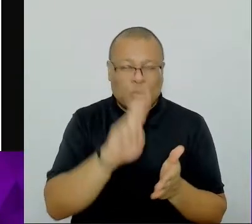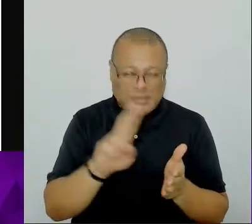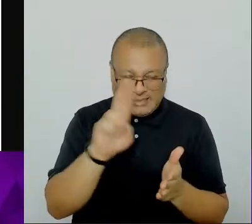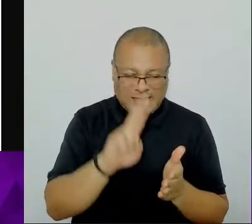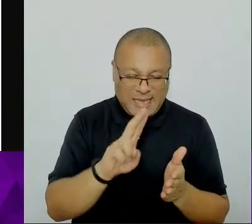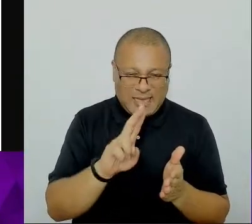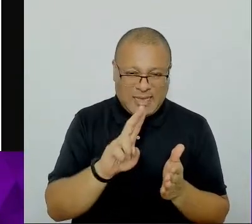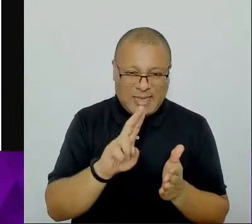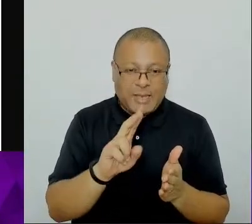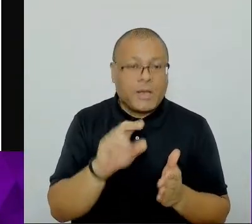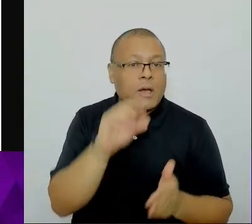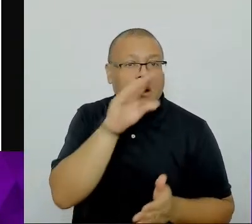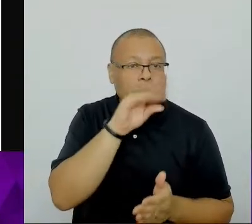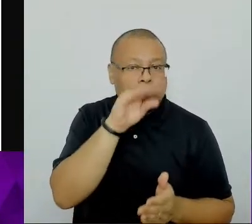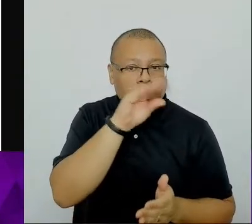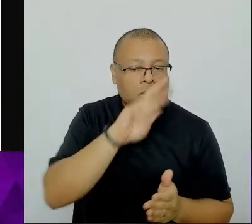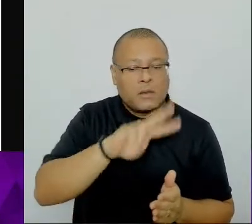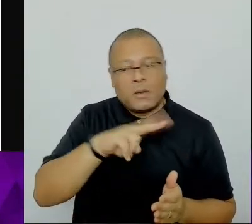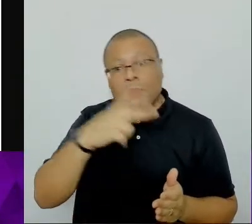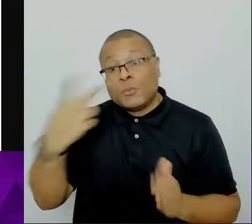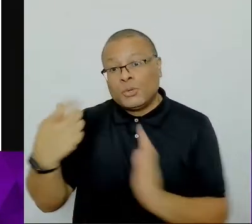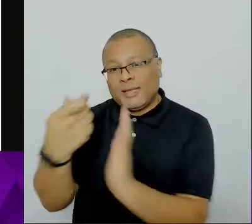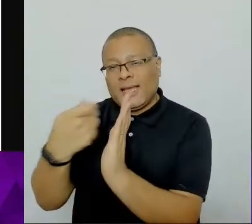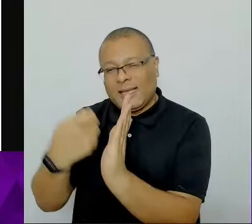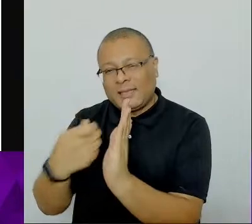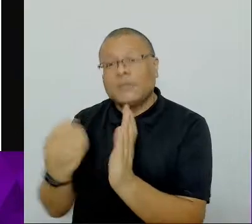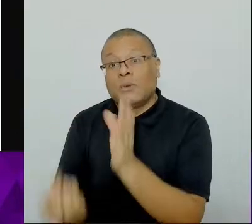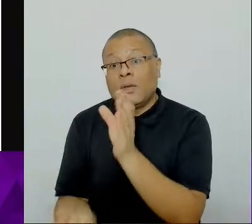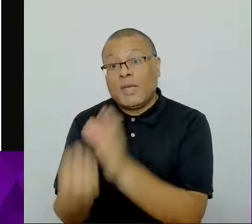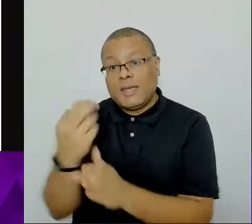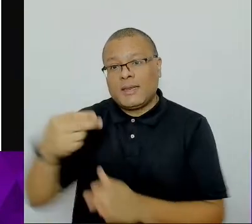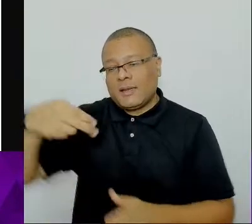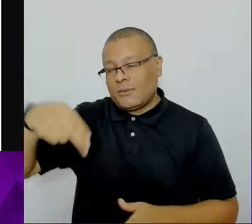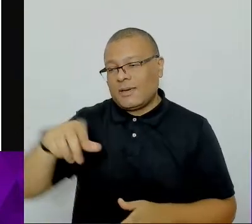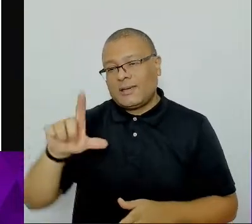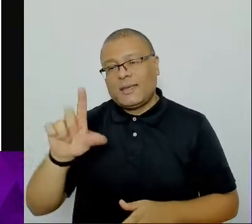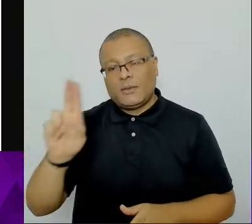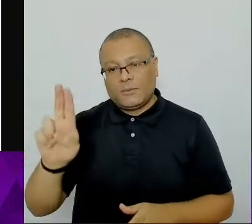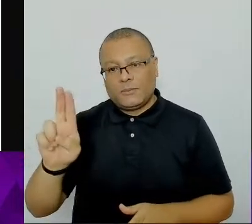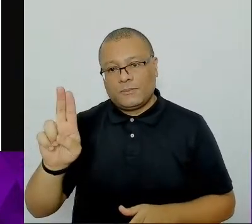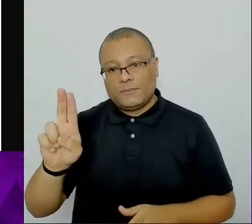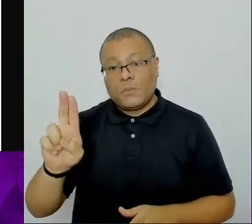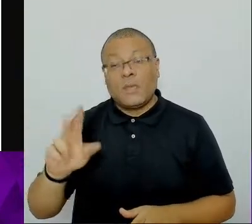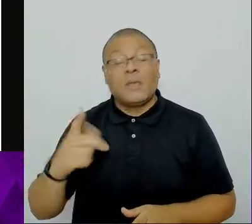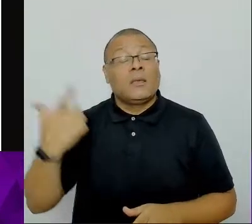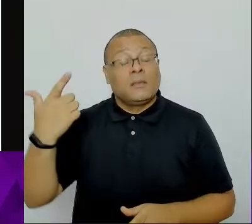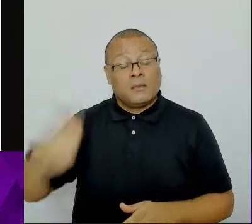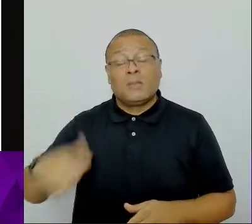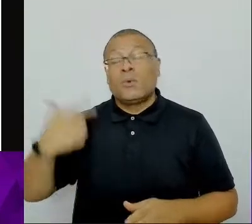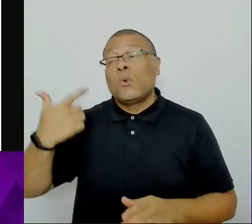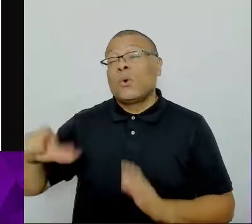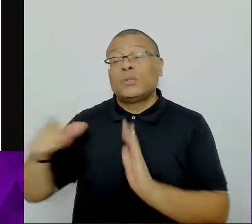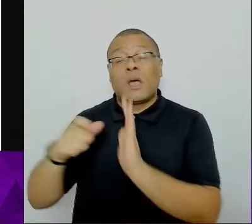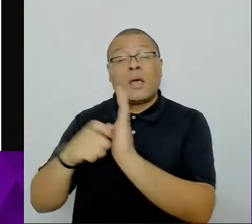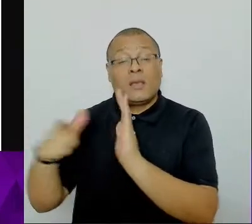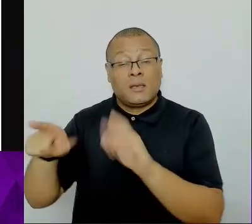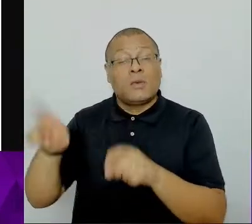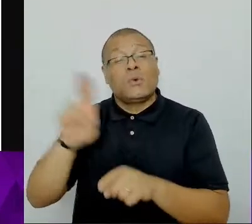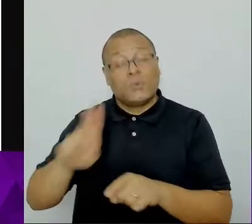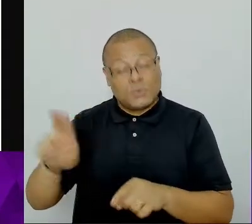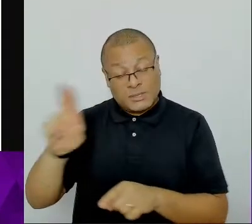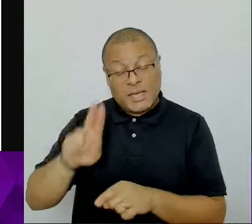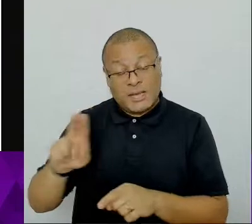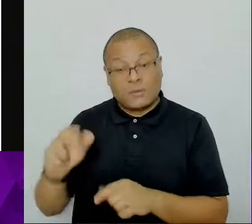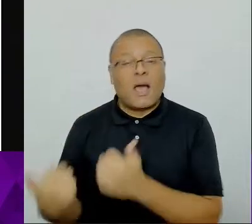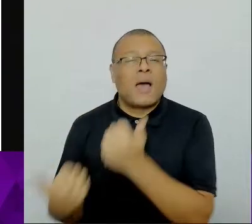de Natural Language Understanding. Feito isso, em muitas aplicações, né, em muitos assistentes virtuais